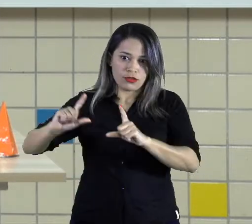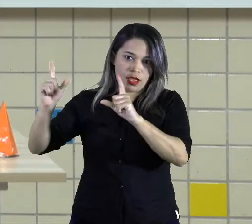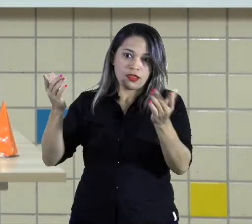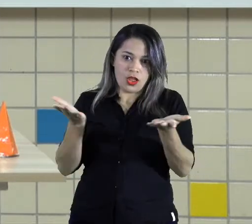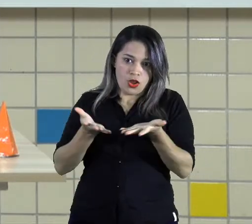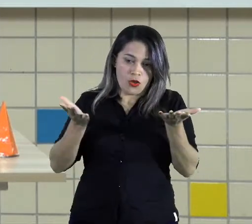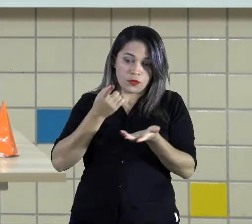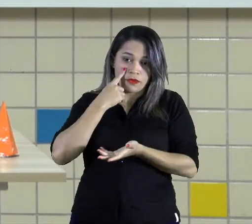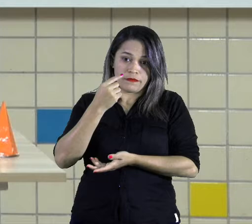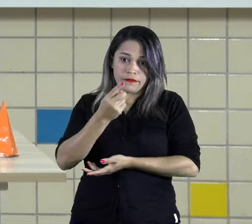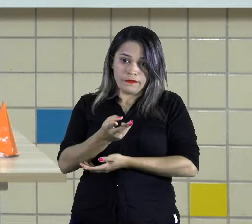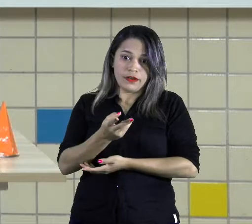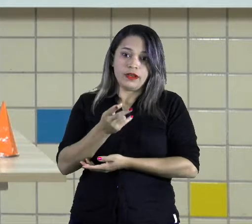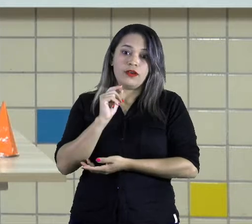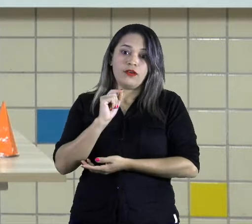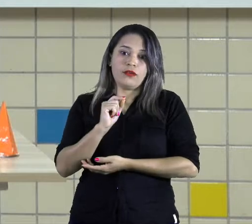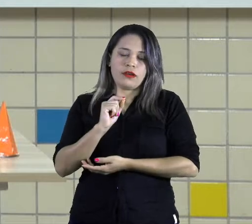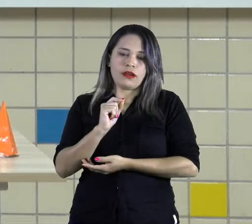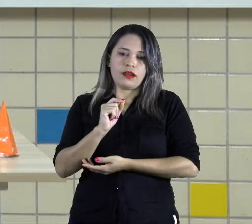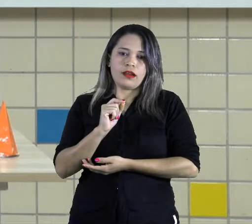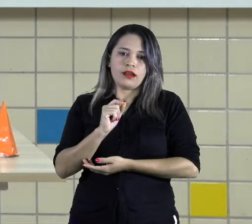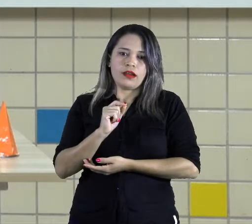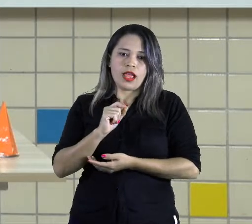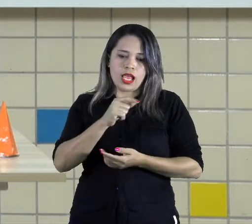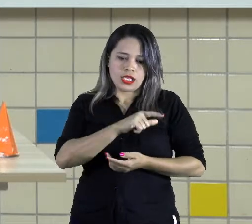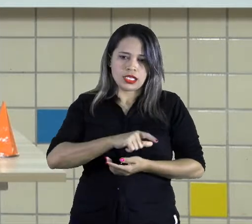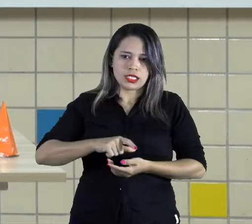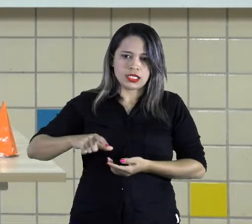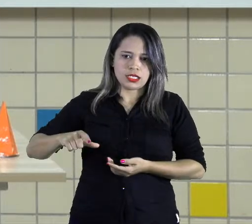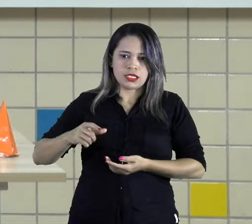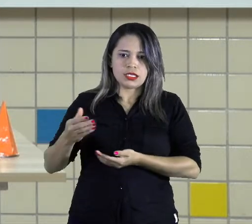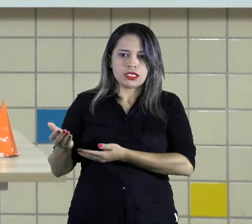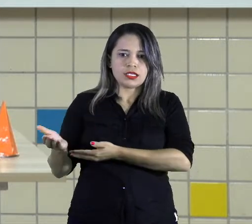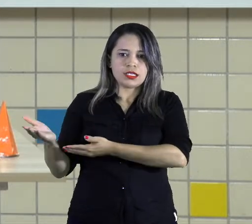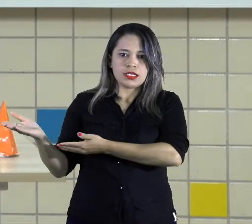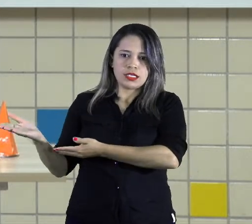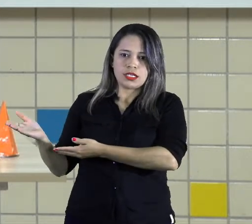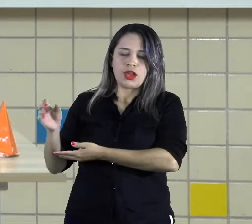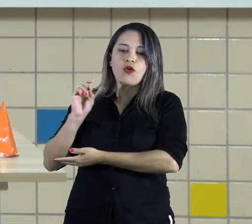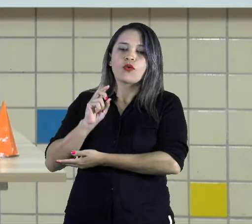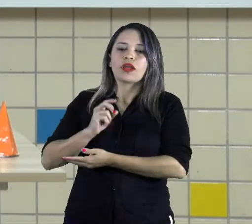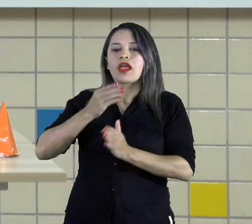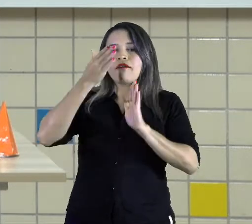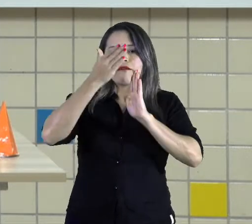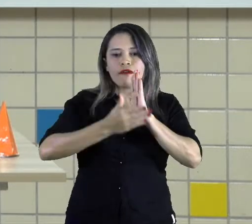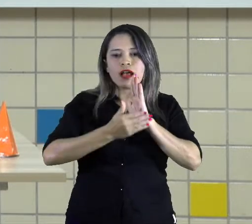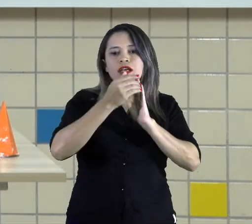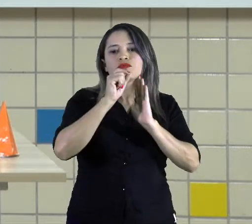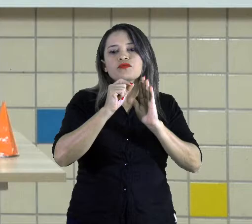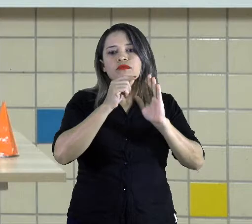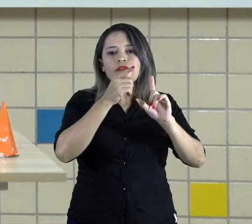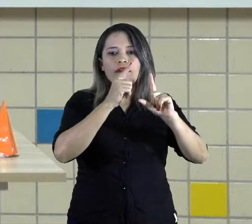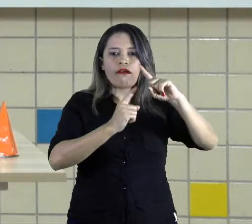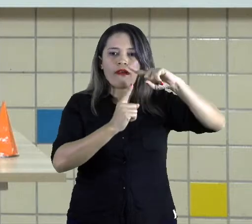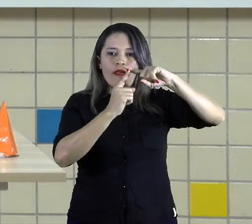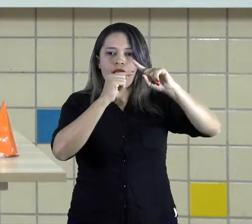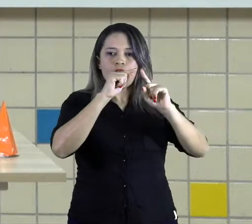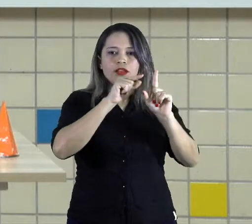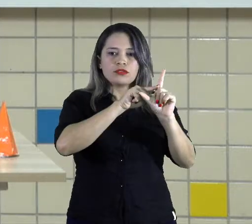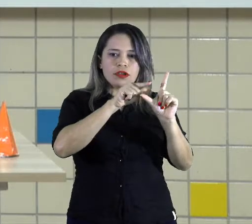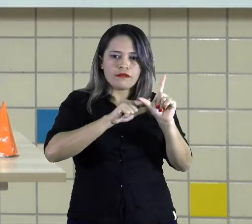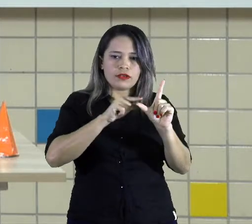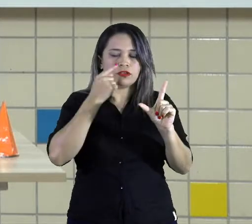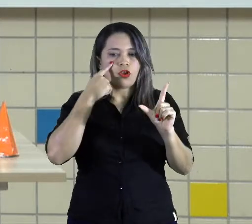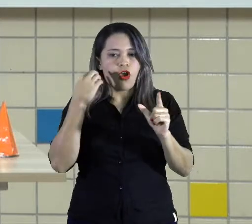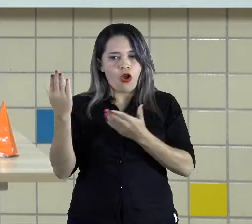você visualizar, esses sólidos geométricos especificando o que é face, o que é aresta e o que é vértice. Vamos dar uma olhadinha? Olha